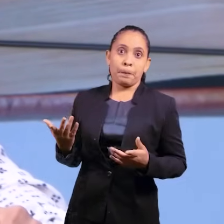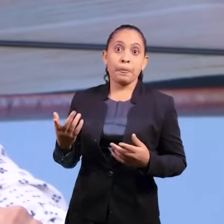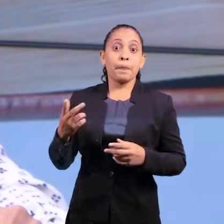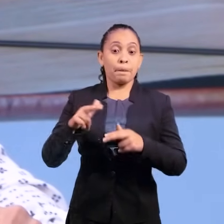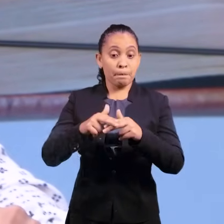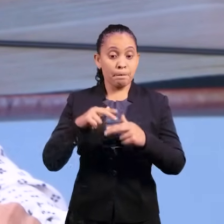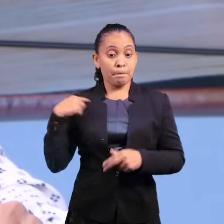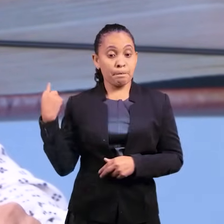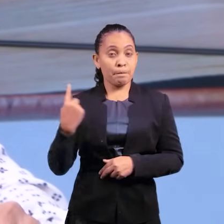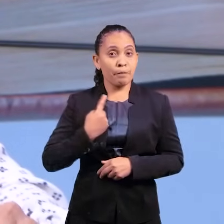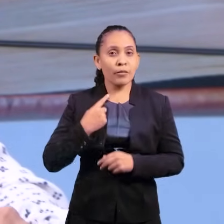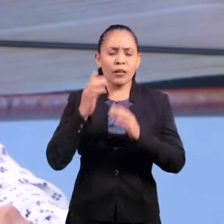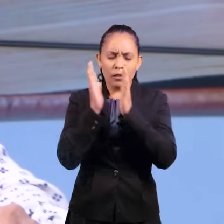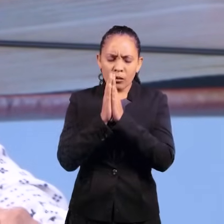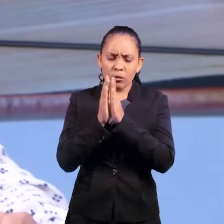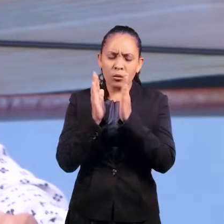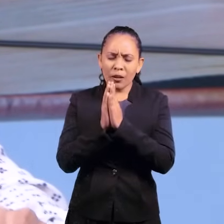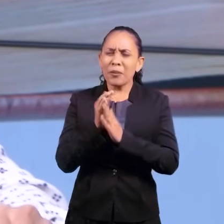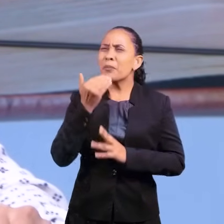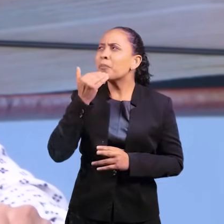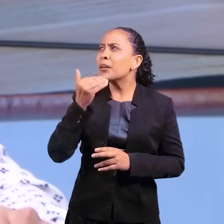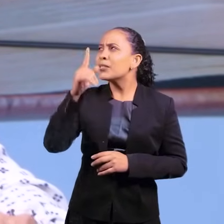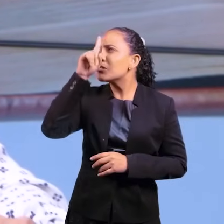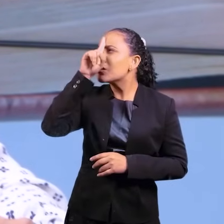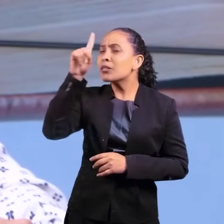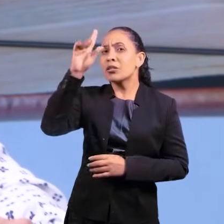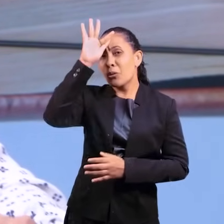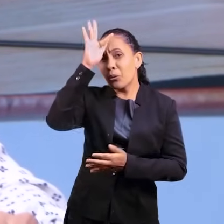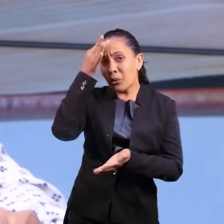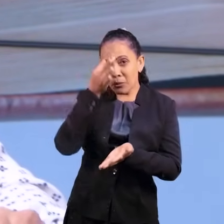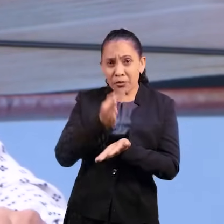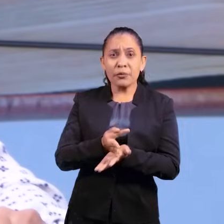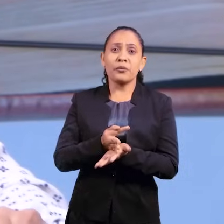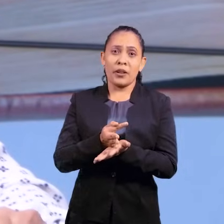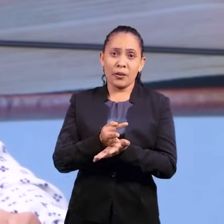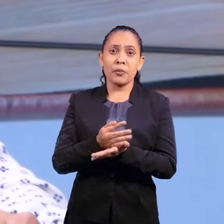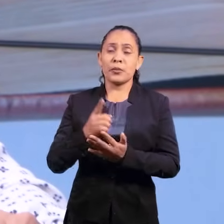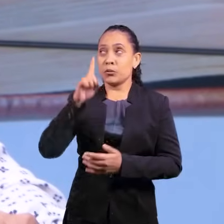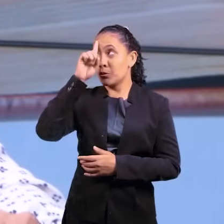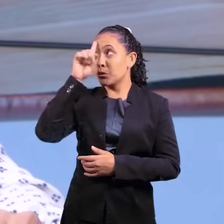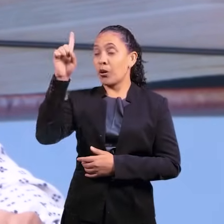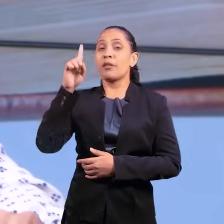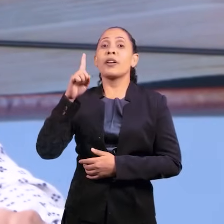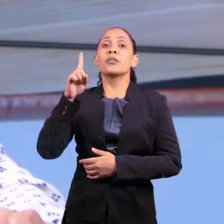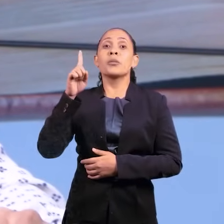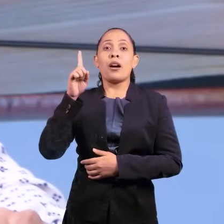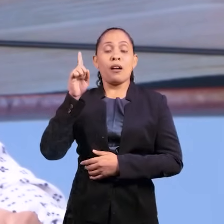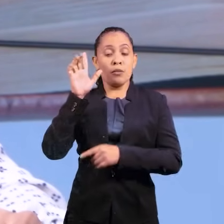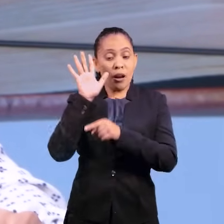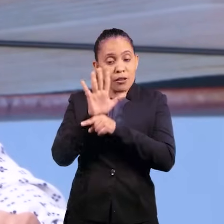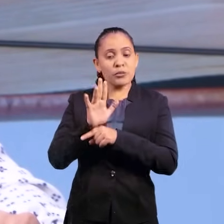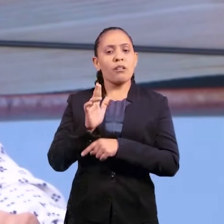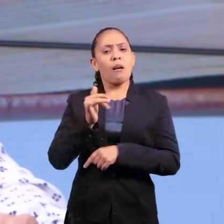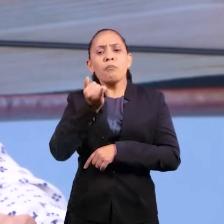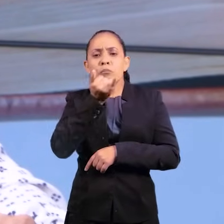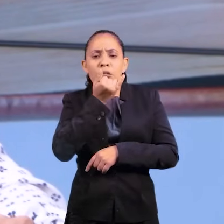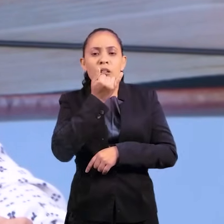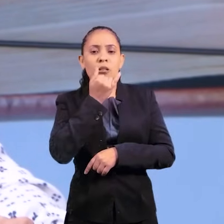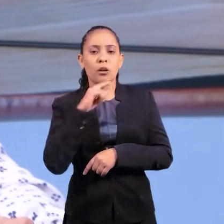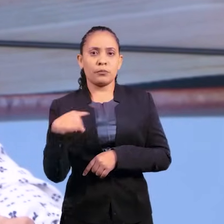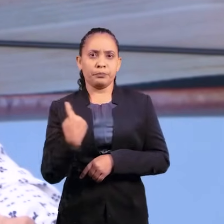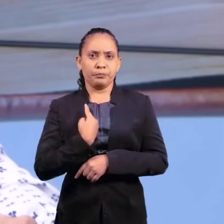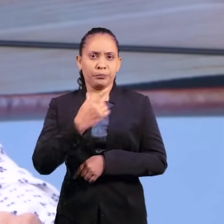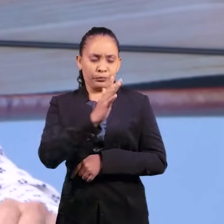com afinco essa bênção do Senhor, né? Que o Senhor possa nos ajudar a perdoar, que o Senhor possa